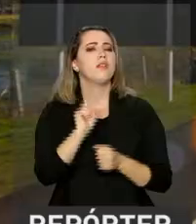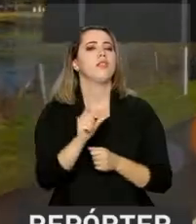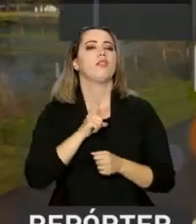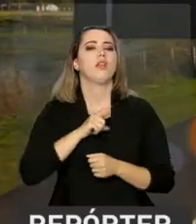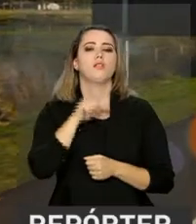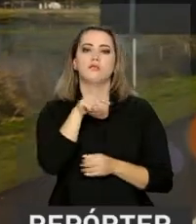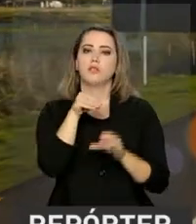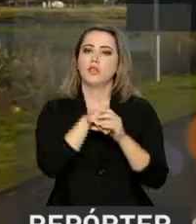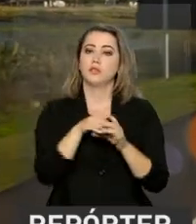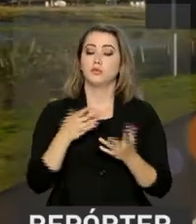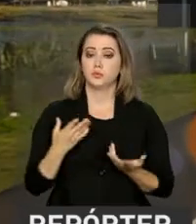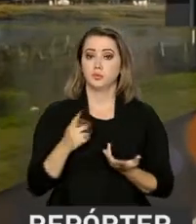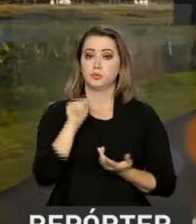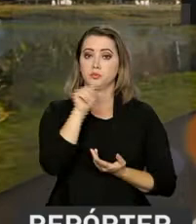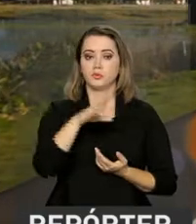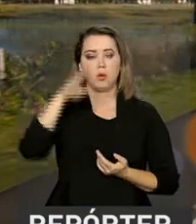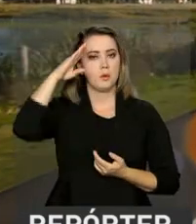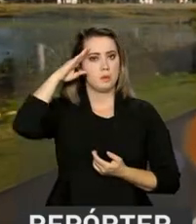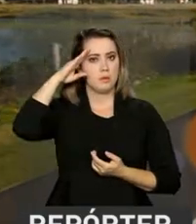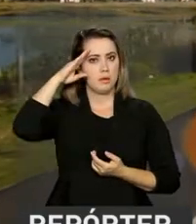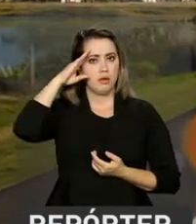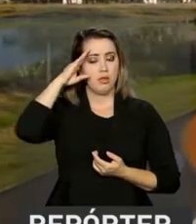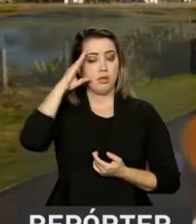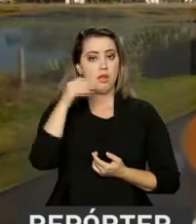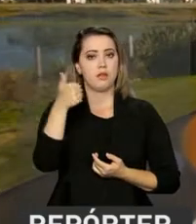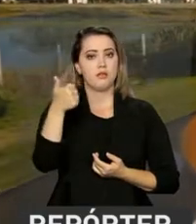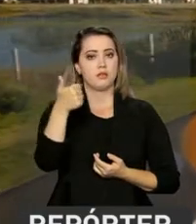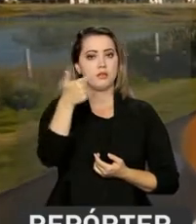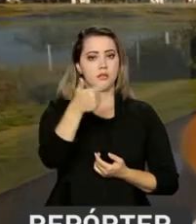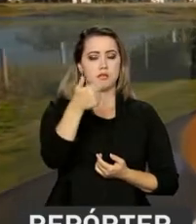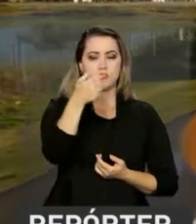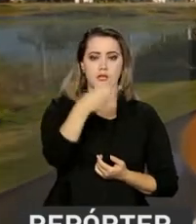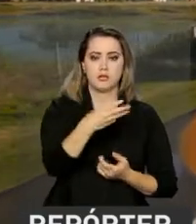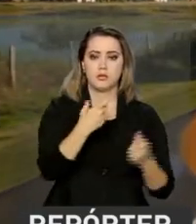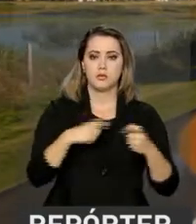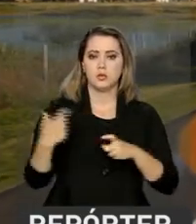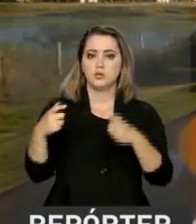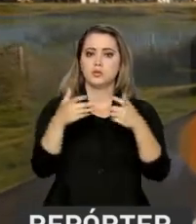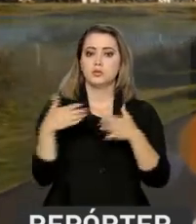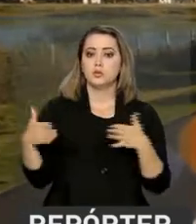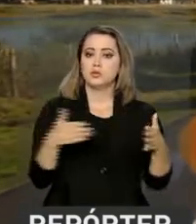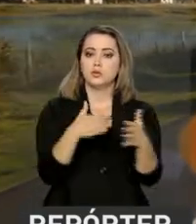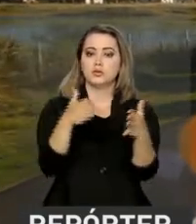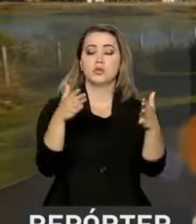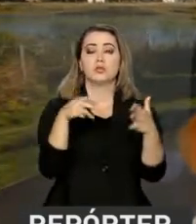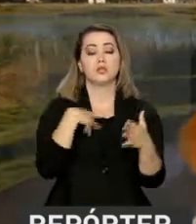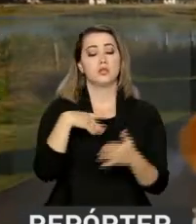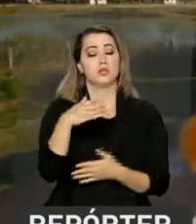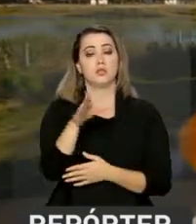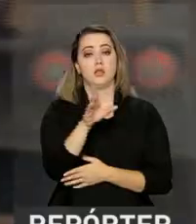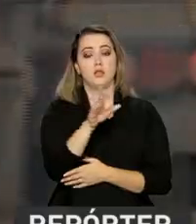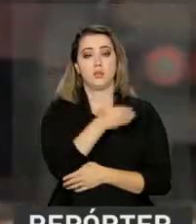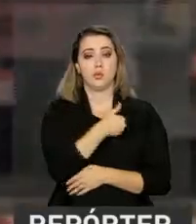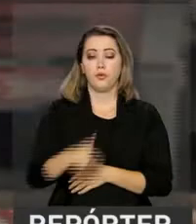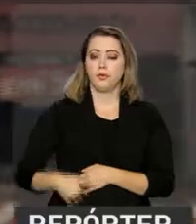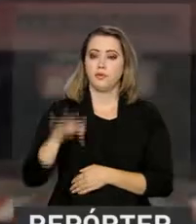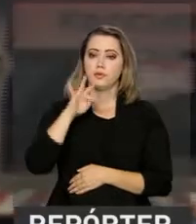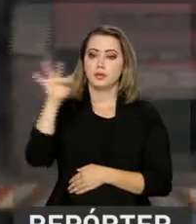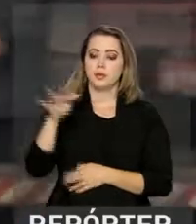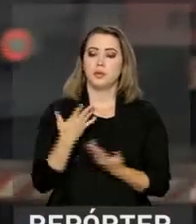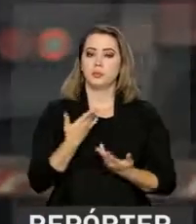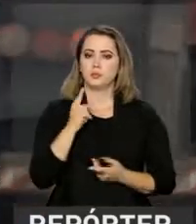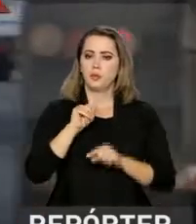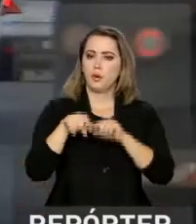carregam. Os militares vão estar em 123 postos das rodovias federais de 24 estados. Terminada